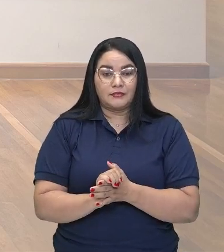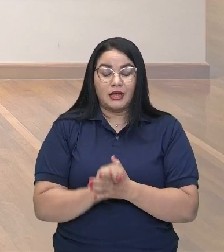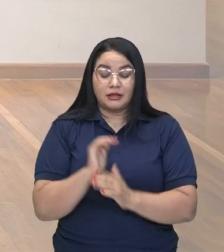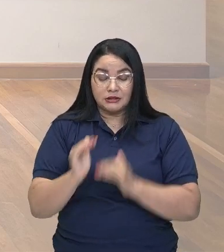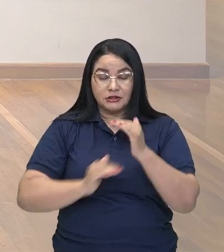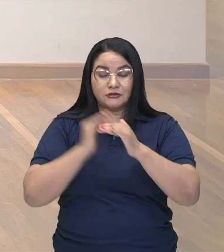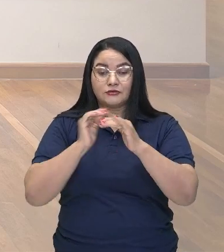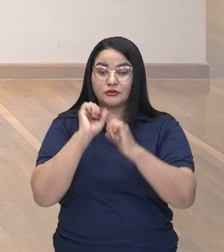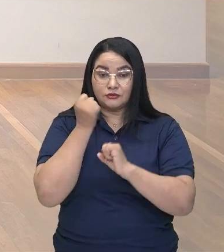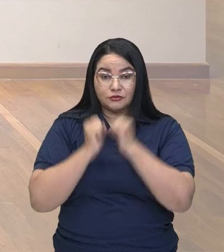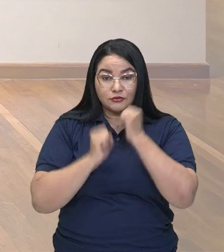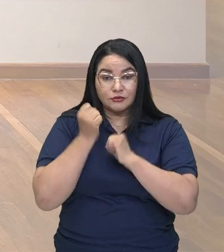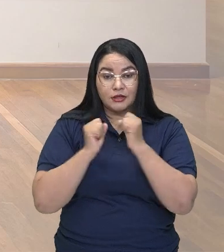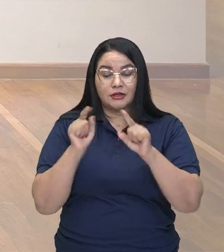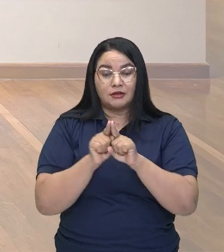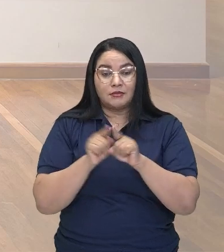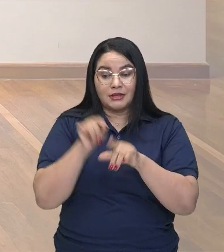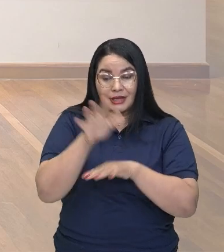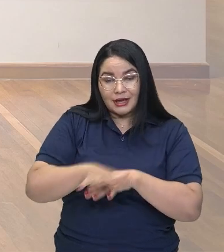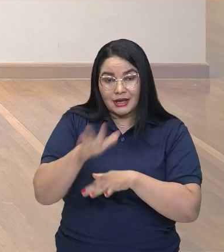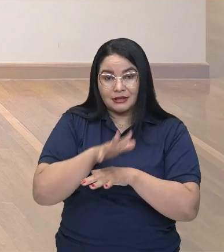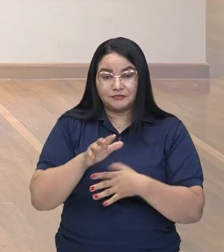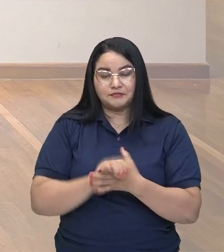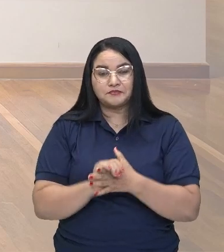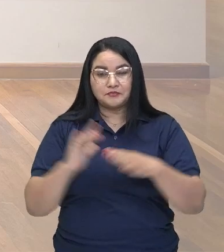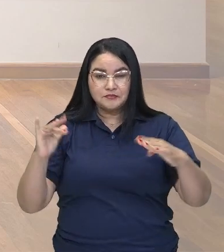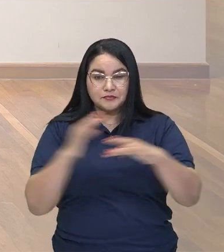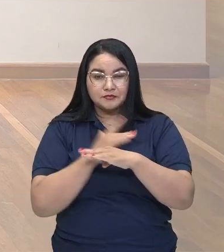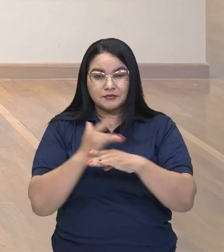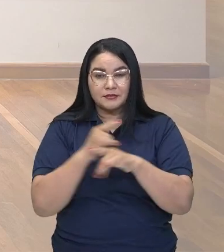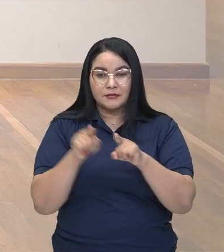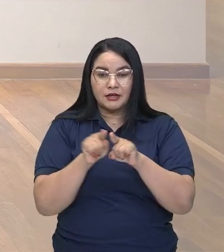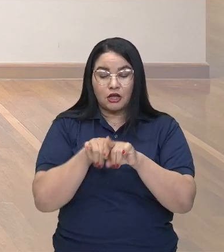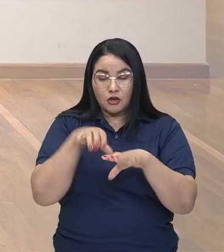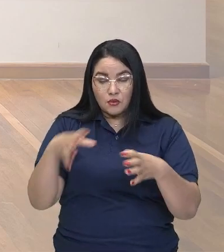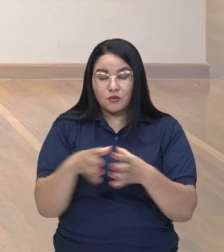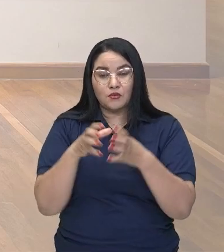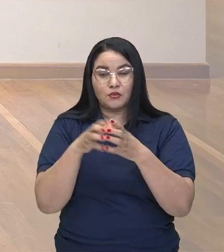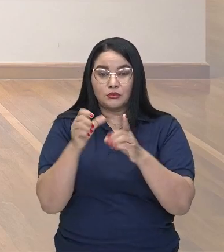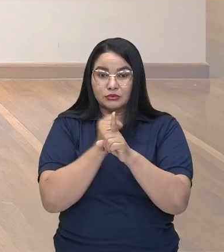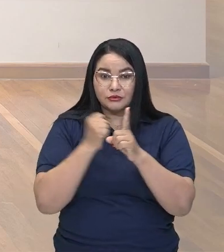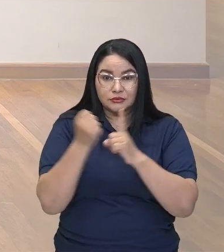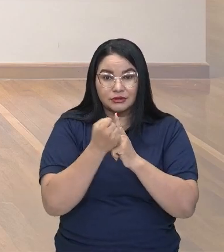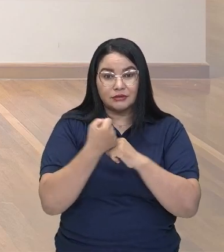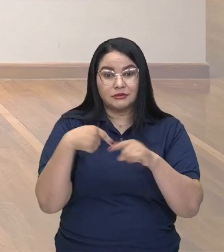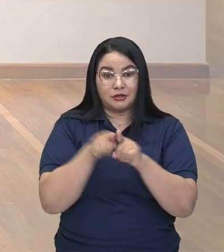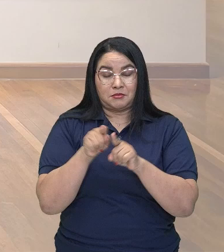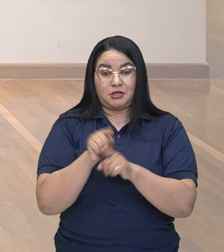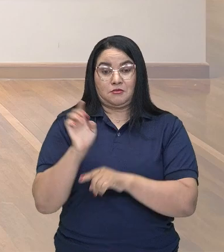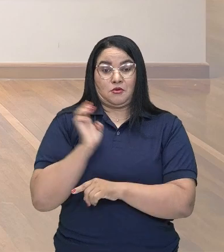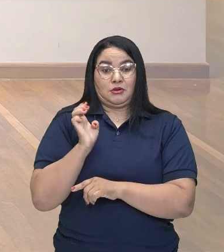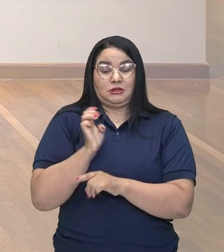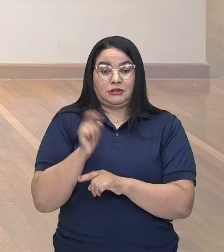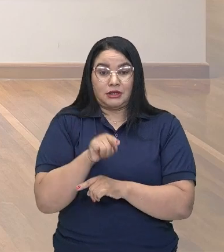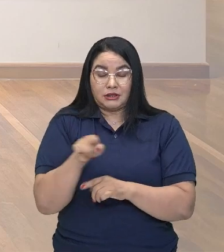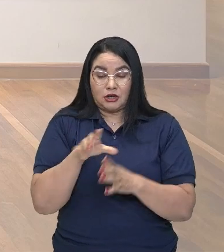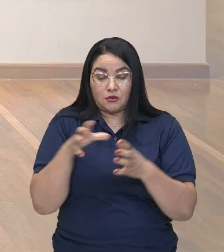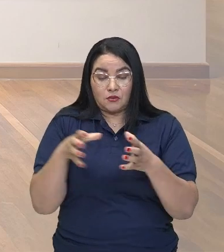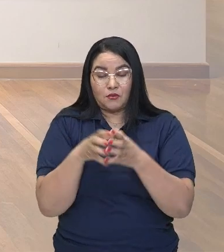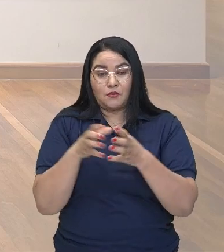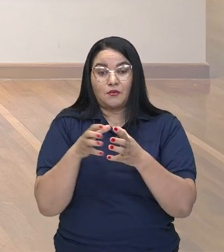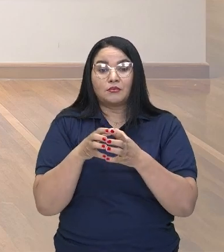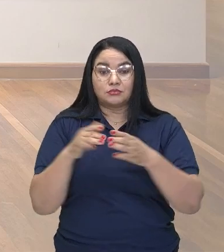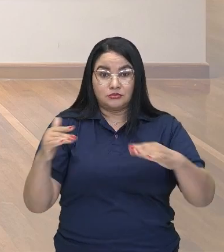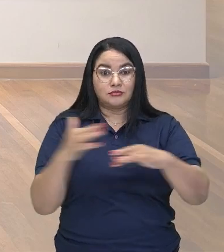Desenvolveu o setor urbano, fortaleceu grupos sociais como a burguesia industrial, a classe média